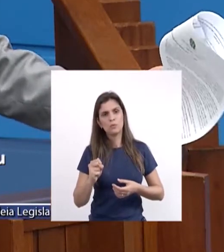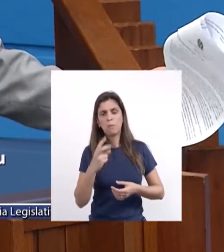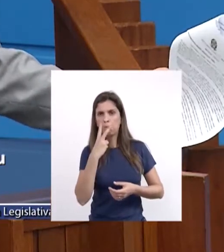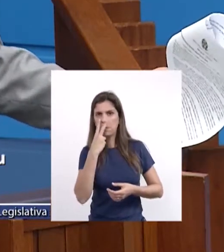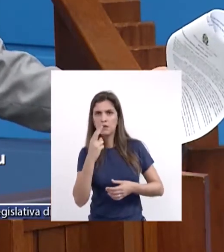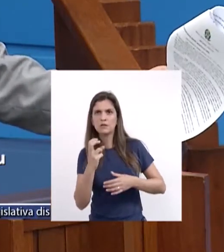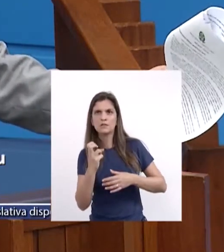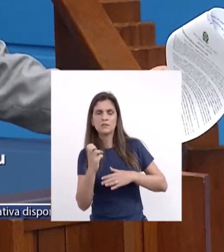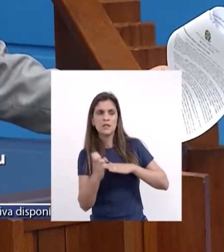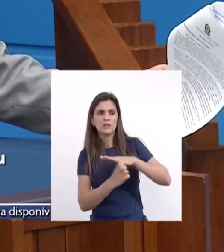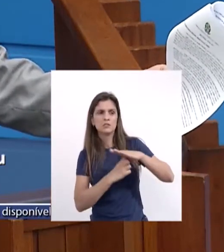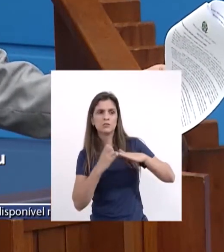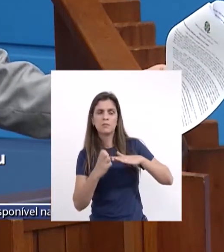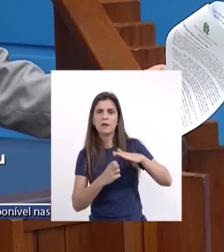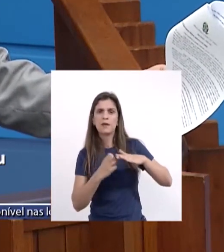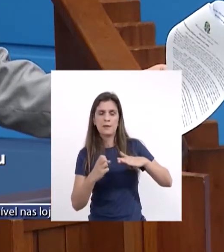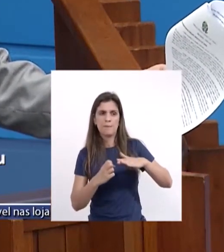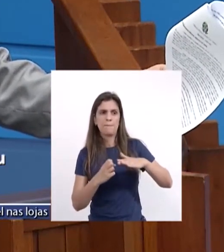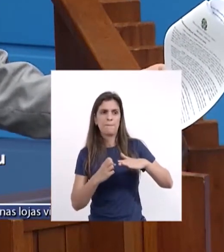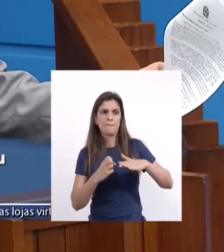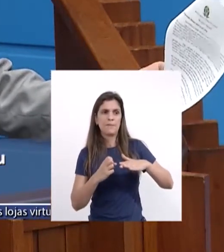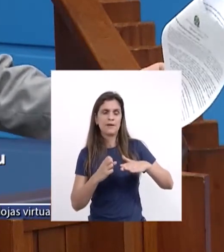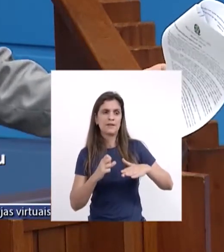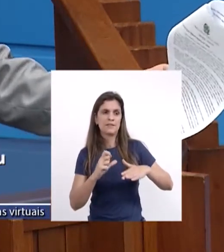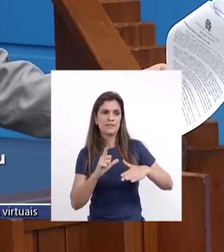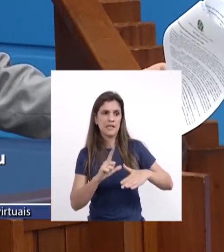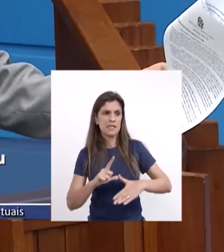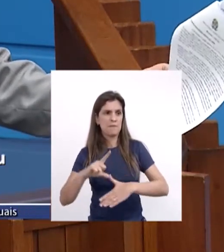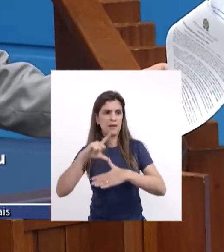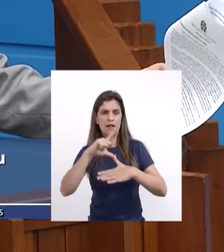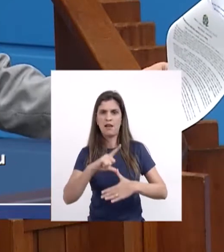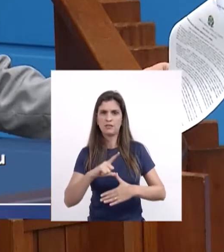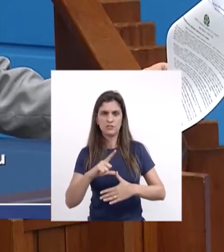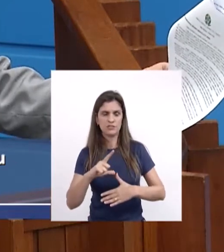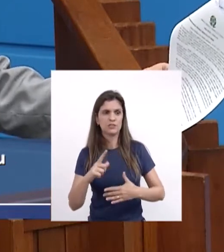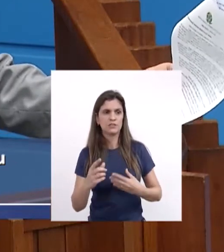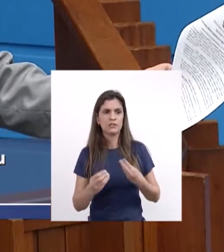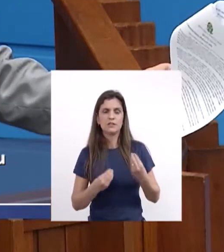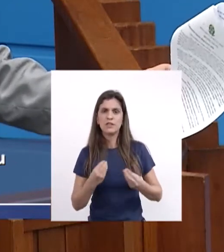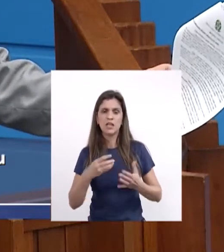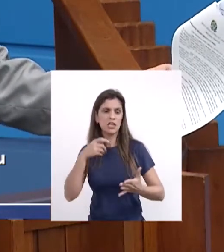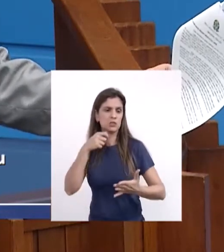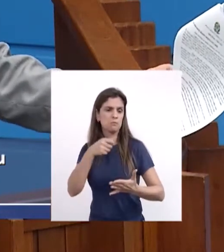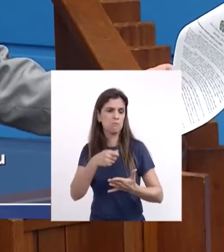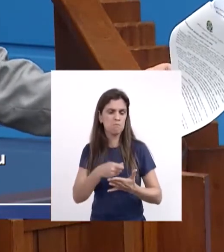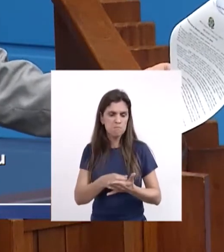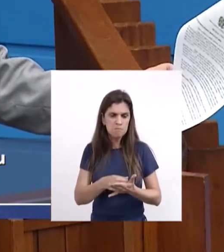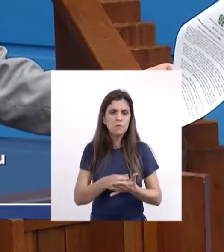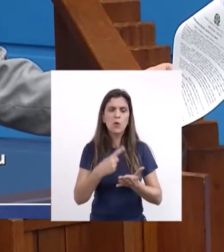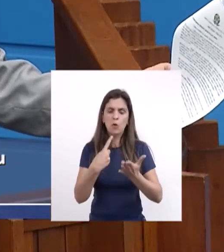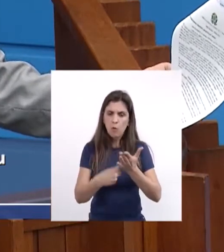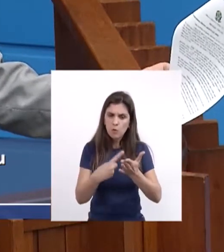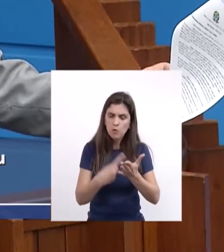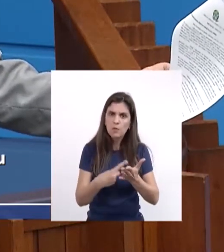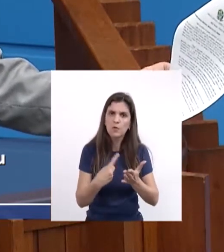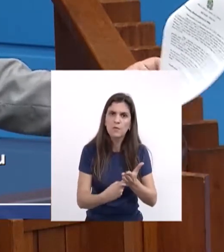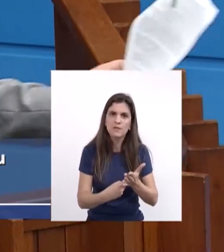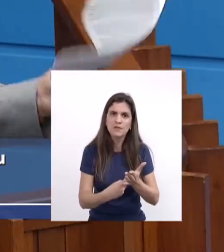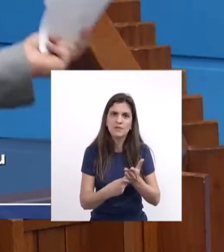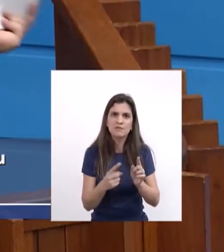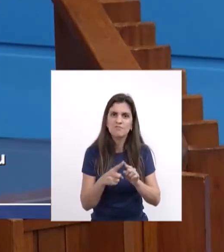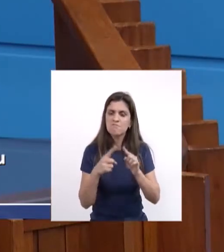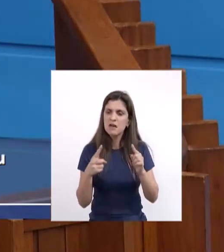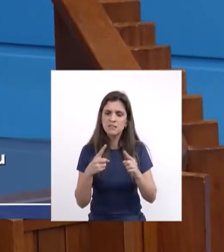que assumiu as ferrovias do Mato Grosso do Sul, assumindo o compromisso de investimento e ficou 30 anos sem